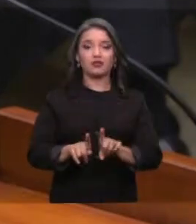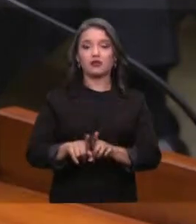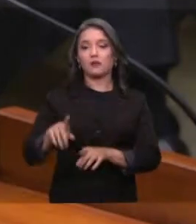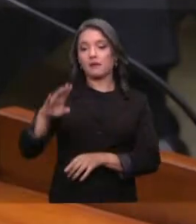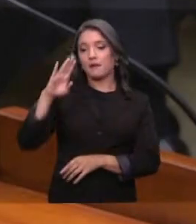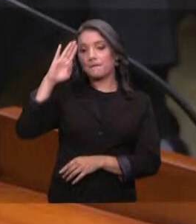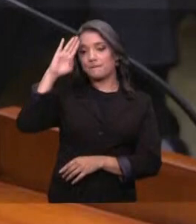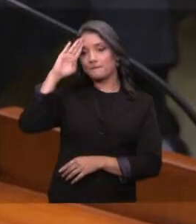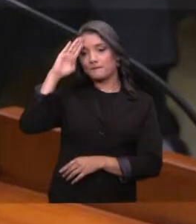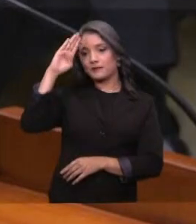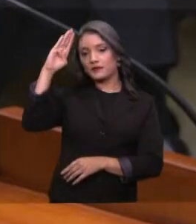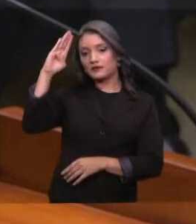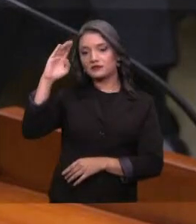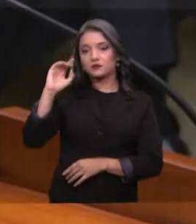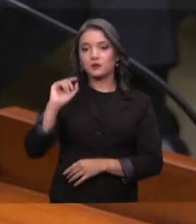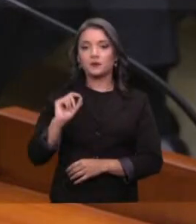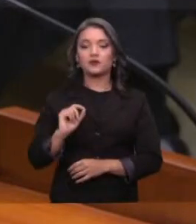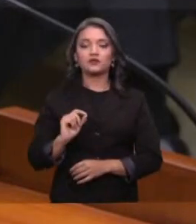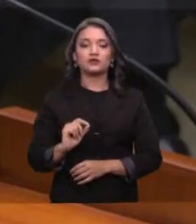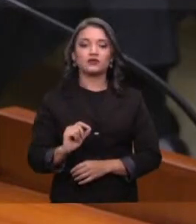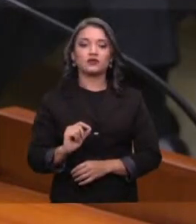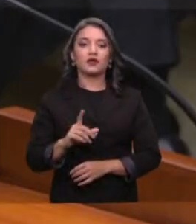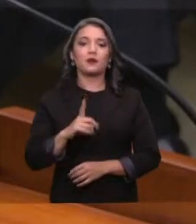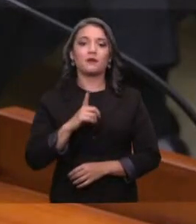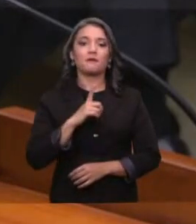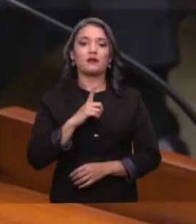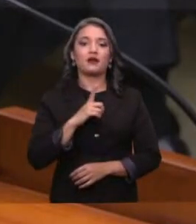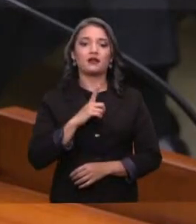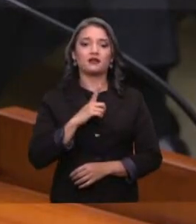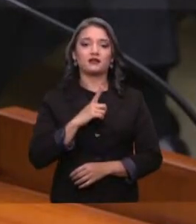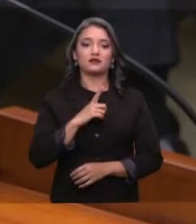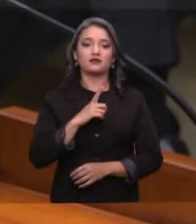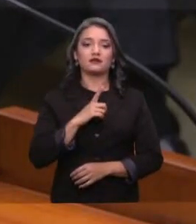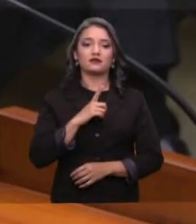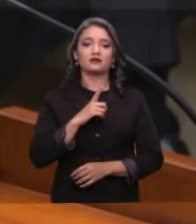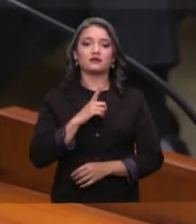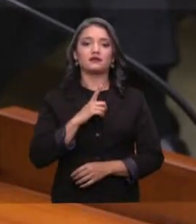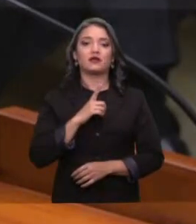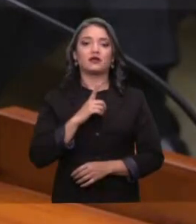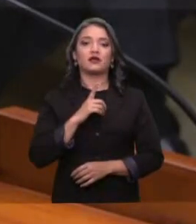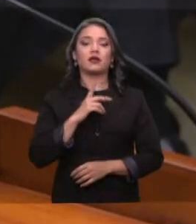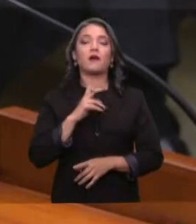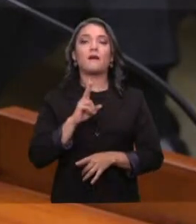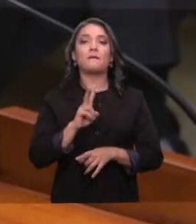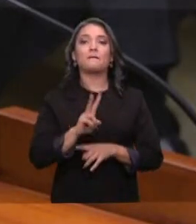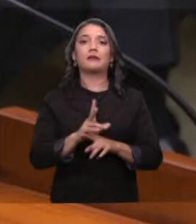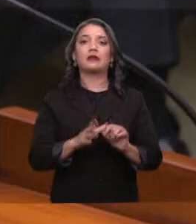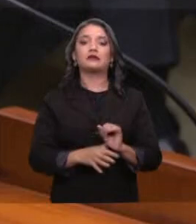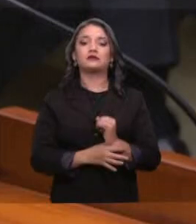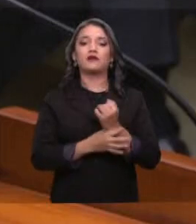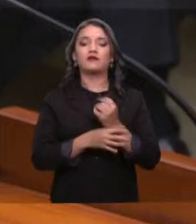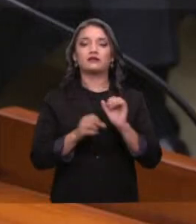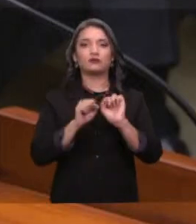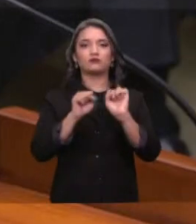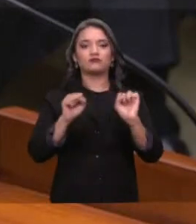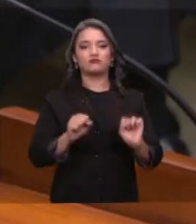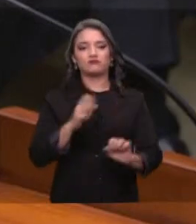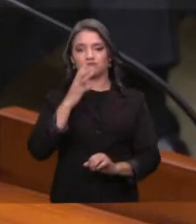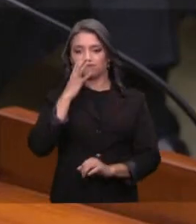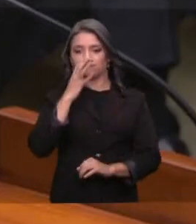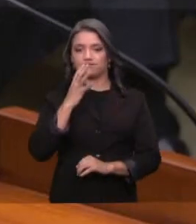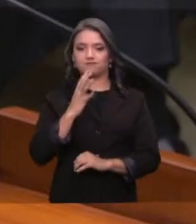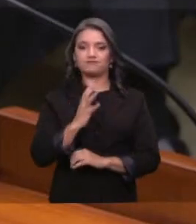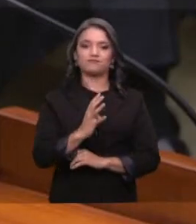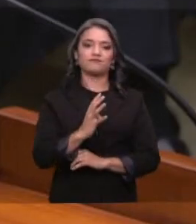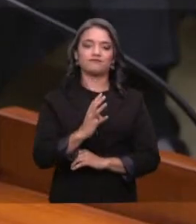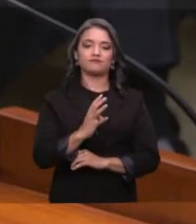na preservação, e essa é a preocupação máxima, do sistema acusatório